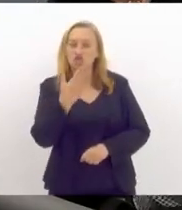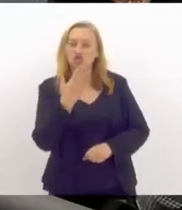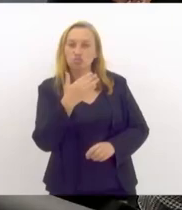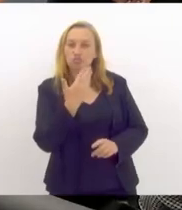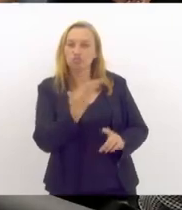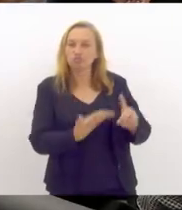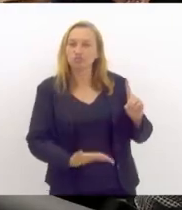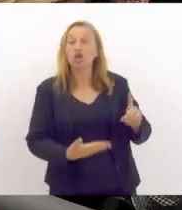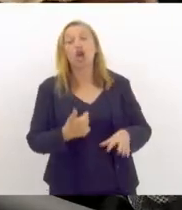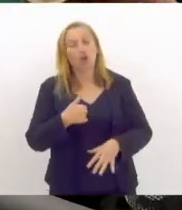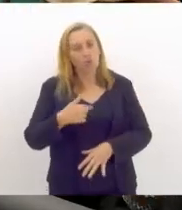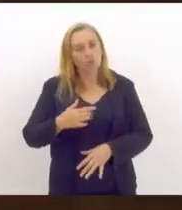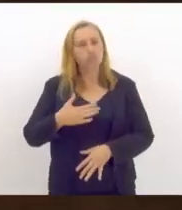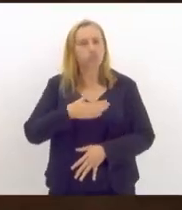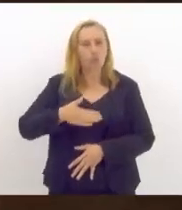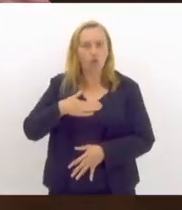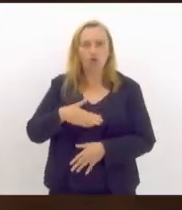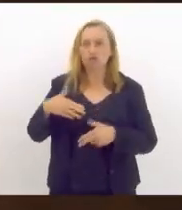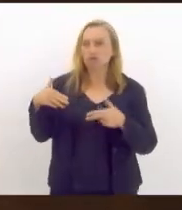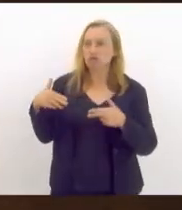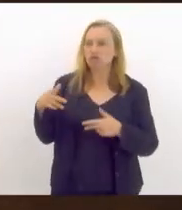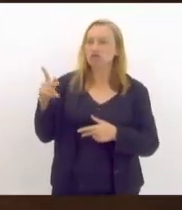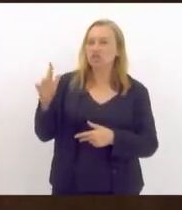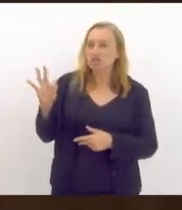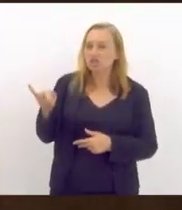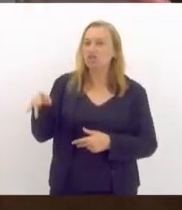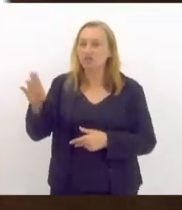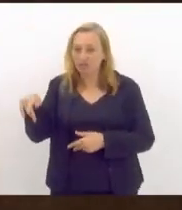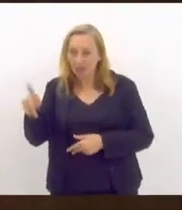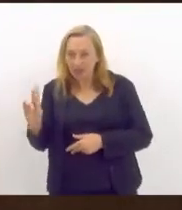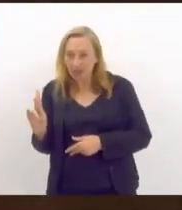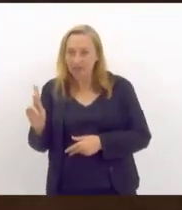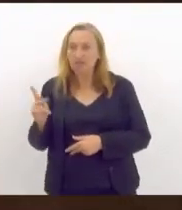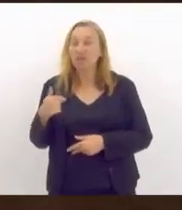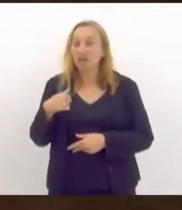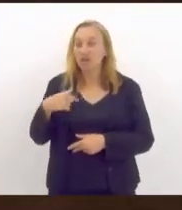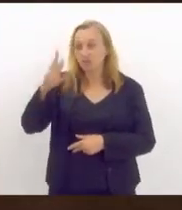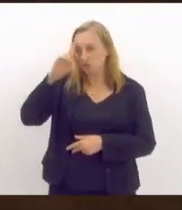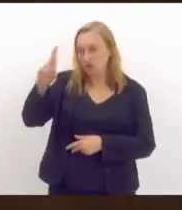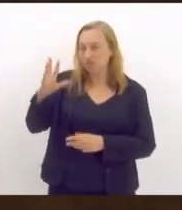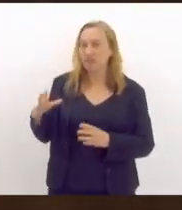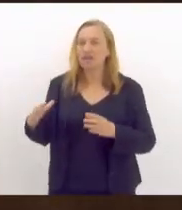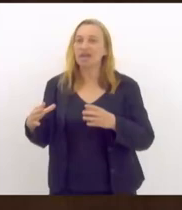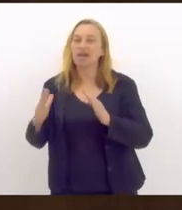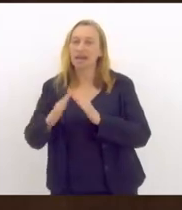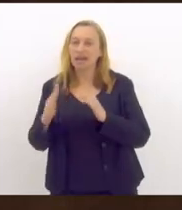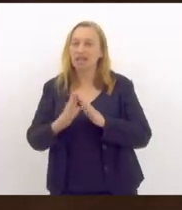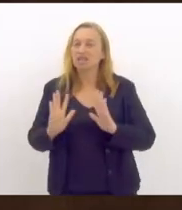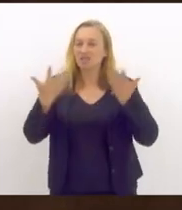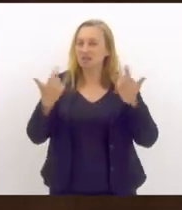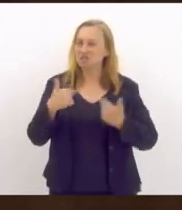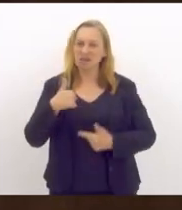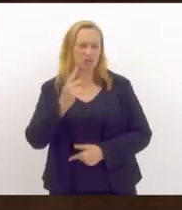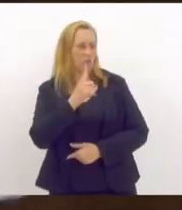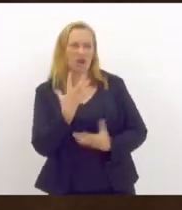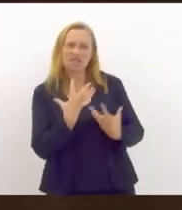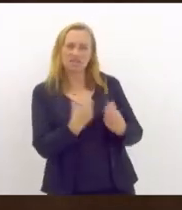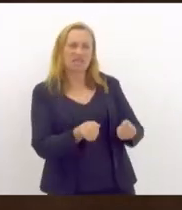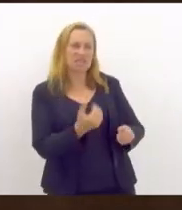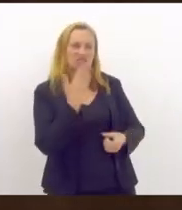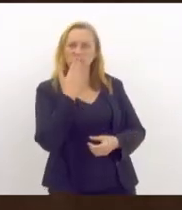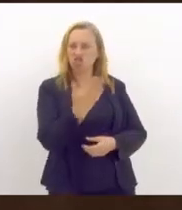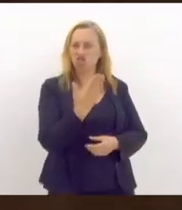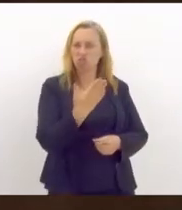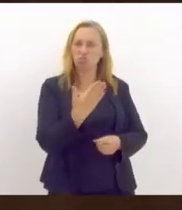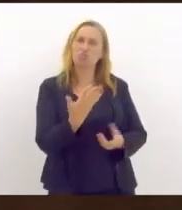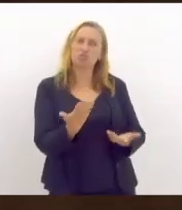adoro funk adoro curtir a noite sou dono de casa noturna mas não compactou com esse tipo né que de